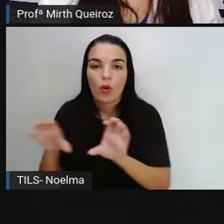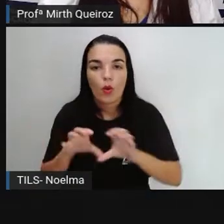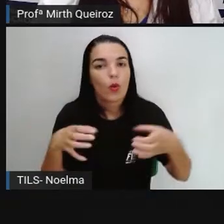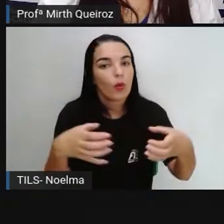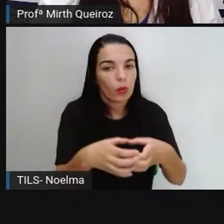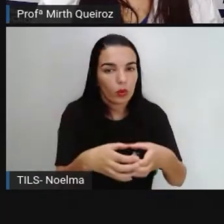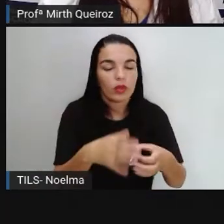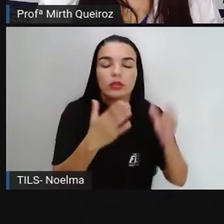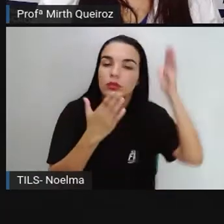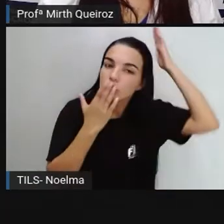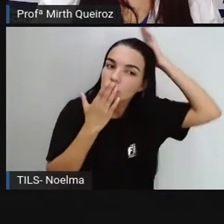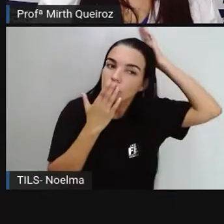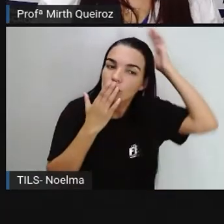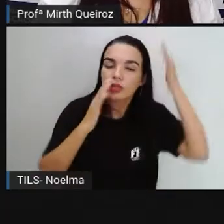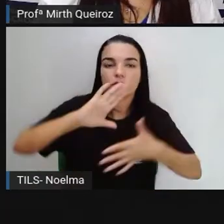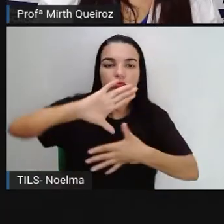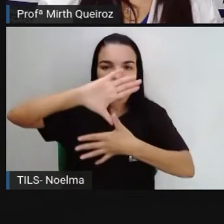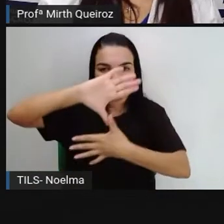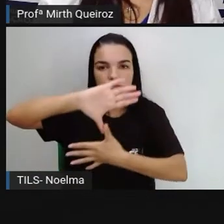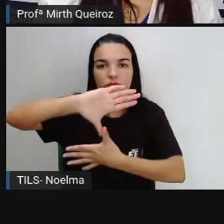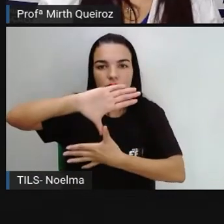da população das Américas.